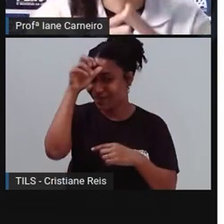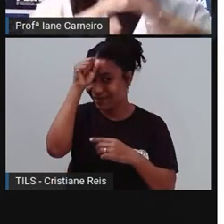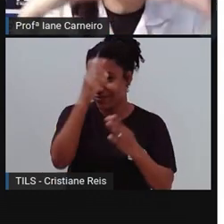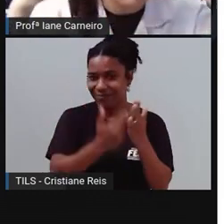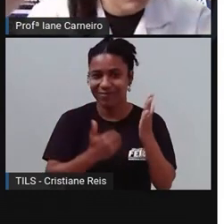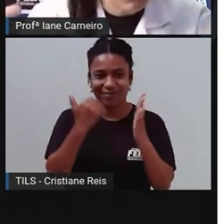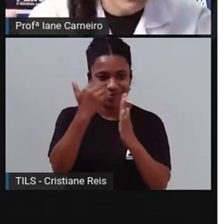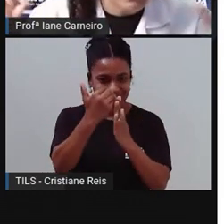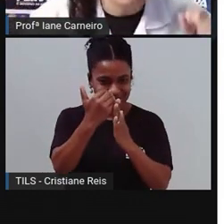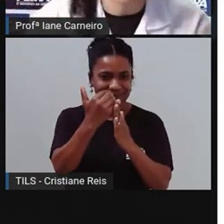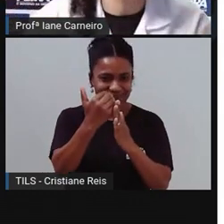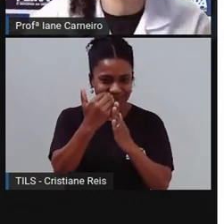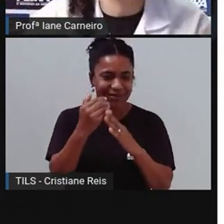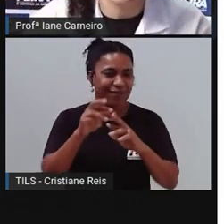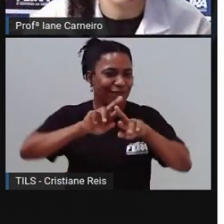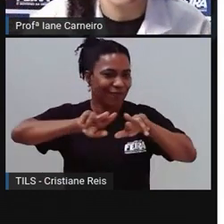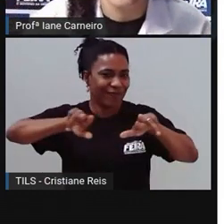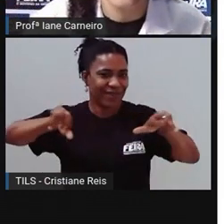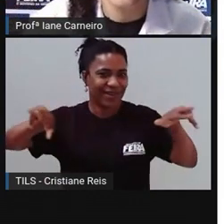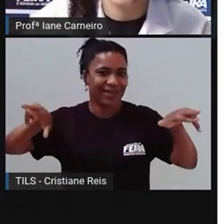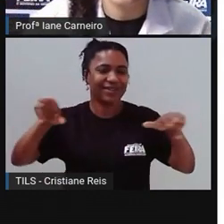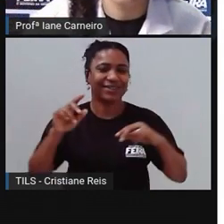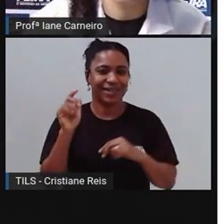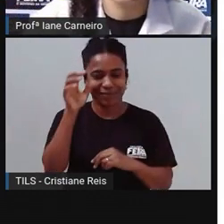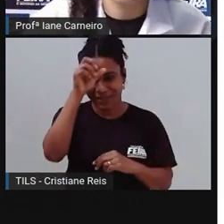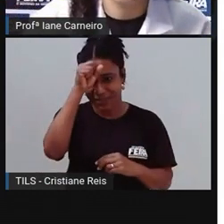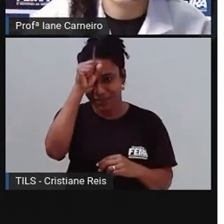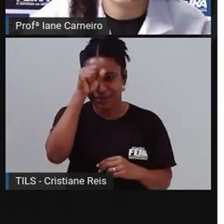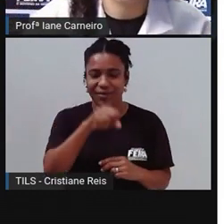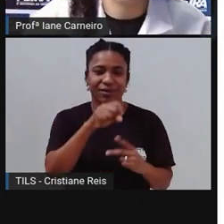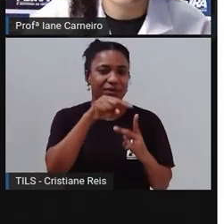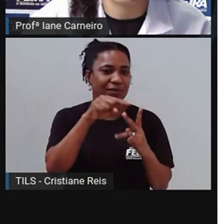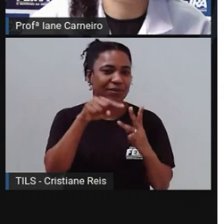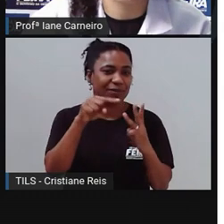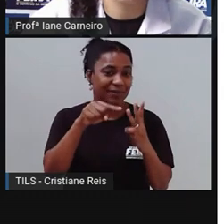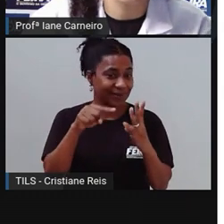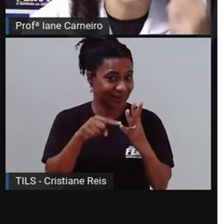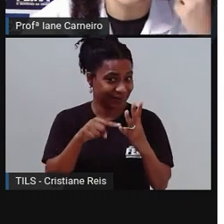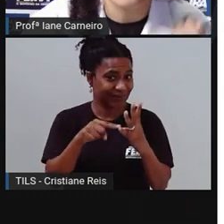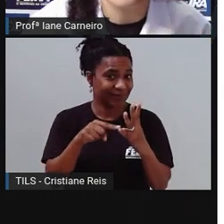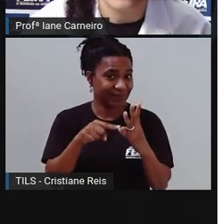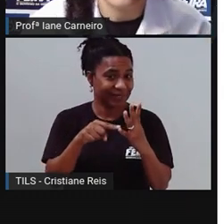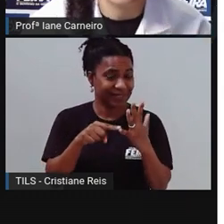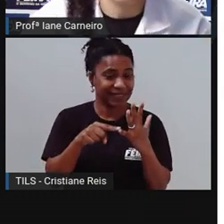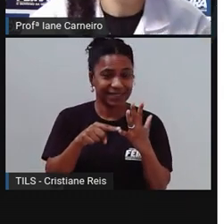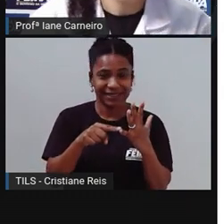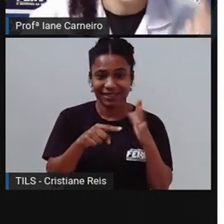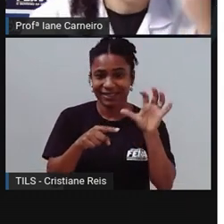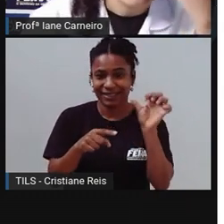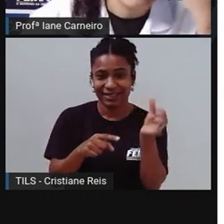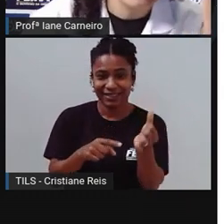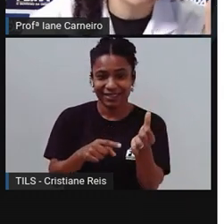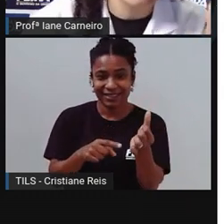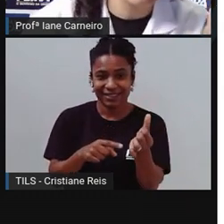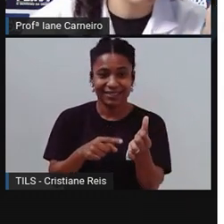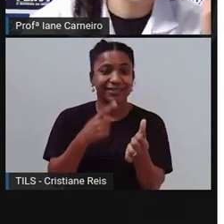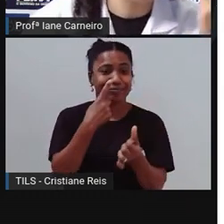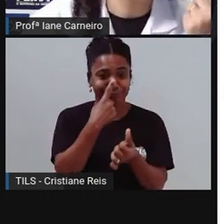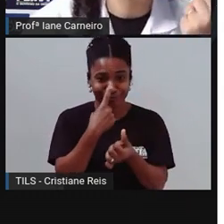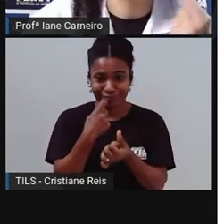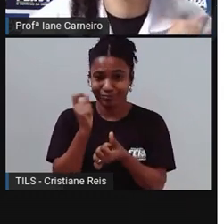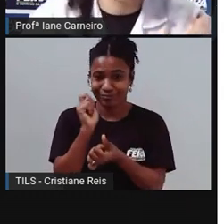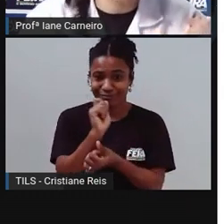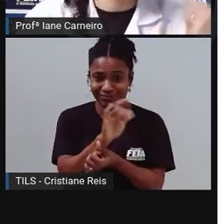perceberem o tanto de coisa que a gente produziu, ó. Uma, duas, três, quatro, cinco 6, né? Agora pensem